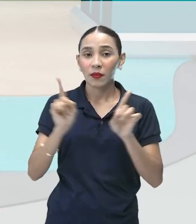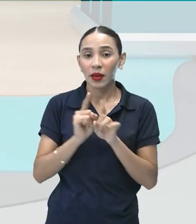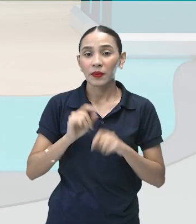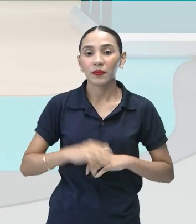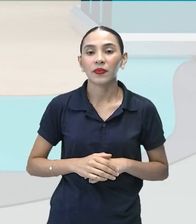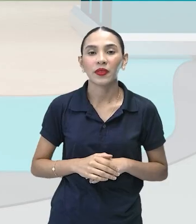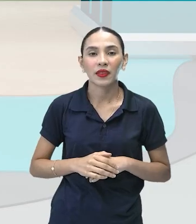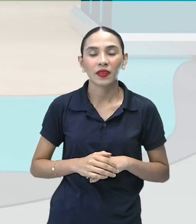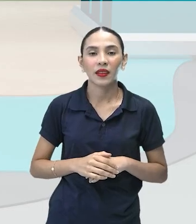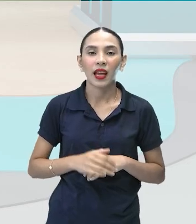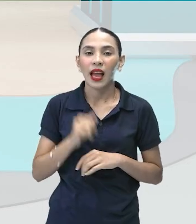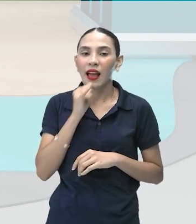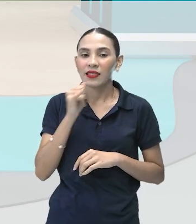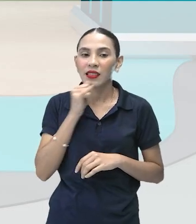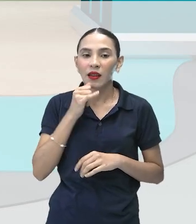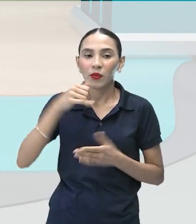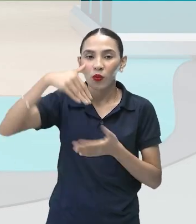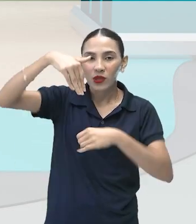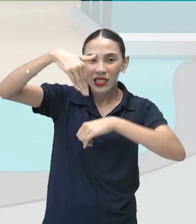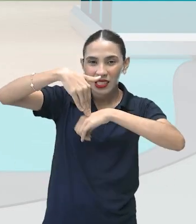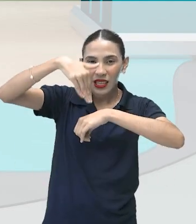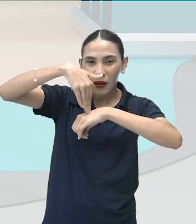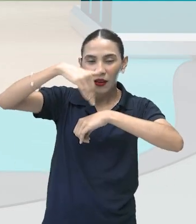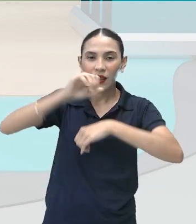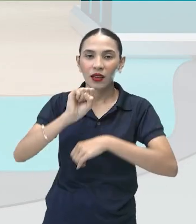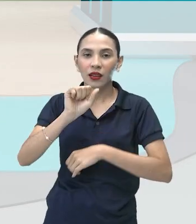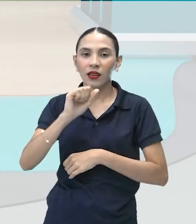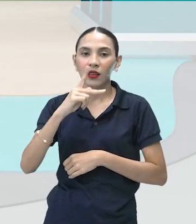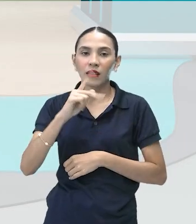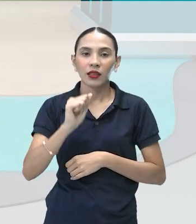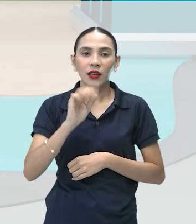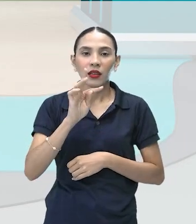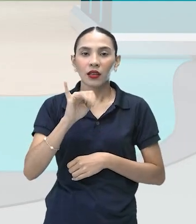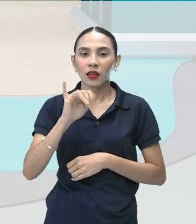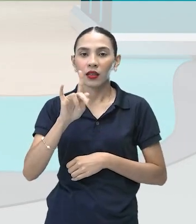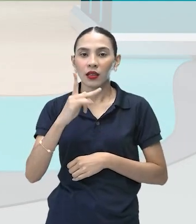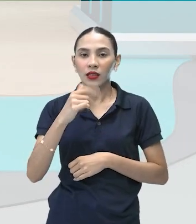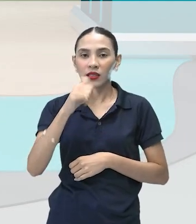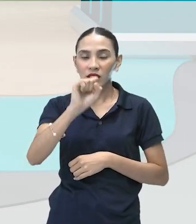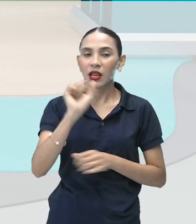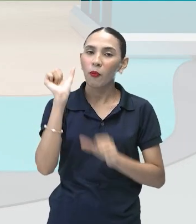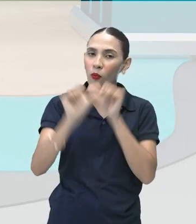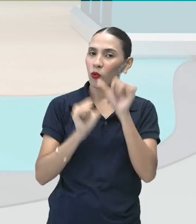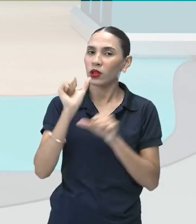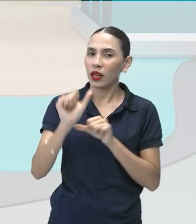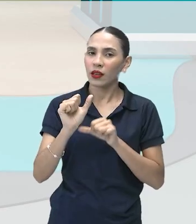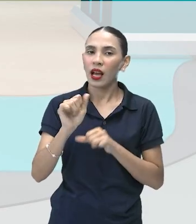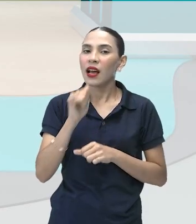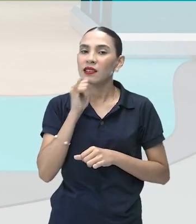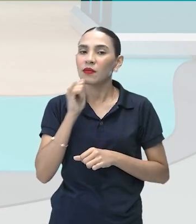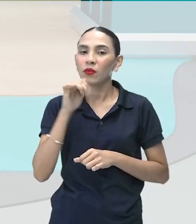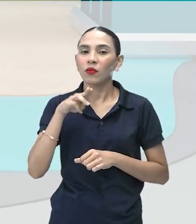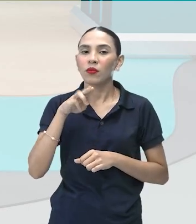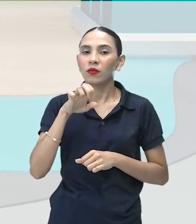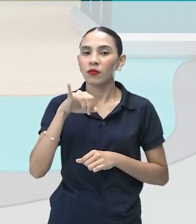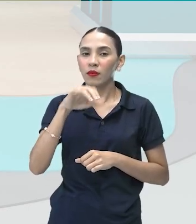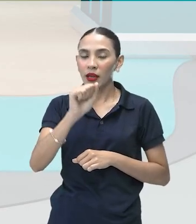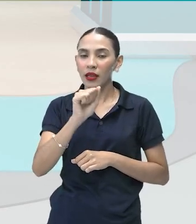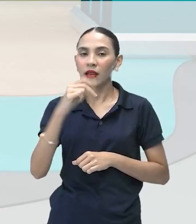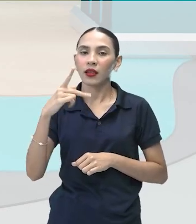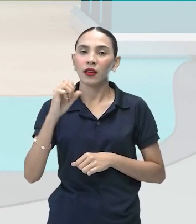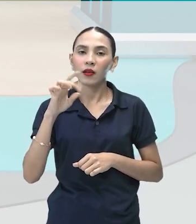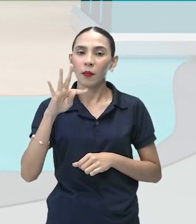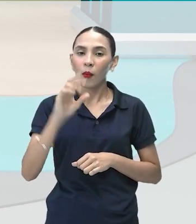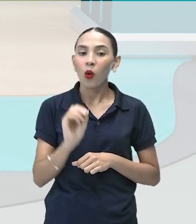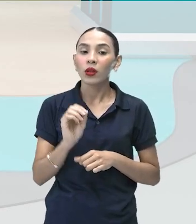tirar um pouquinho a questão da sapatilha, né? Usar apenas a sapatilha de meia ponta, que deixa o movimento muito mais